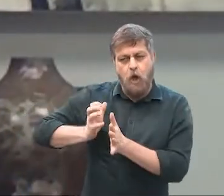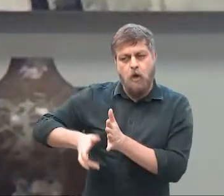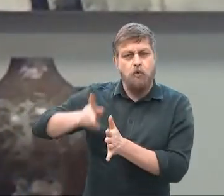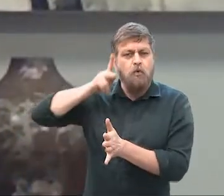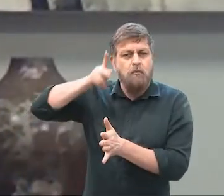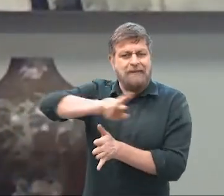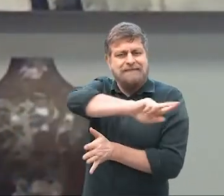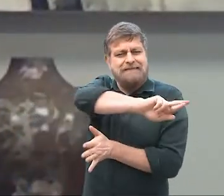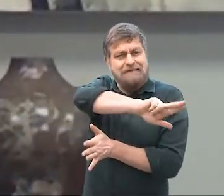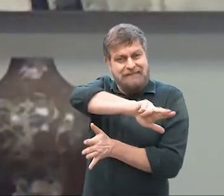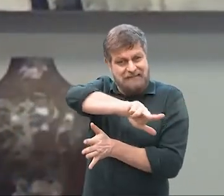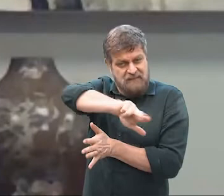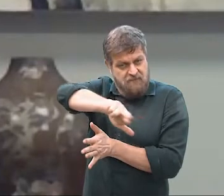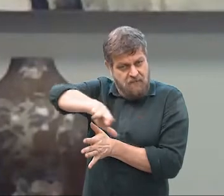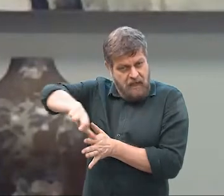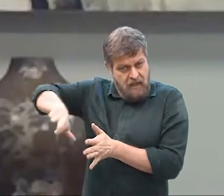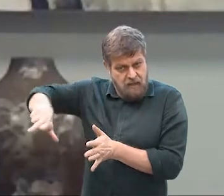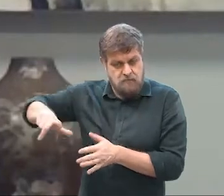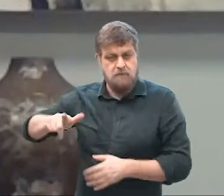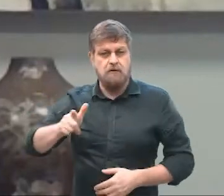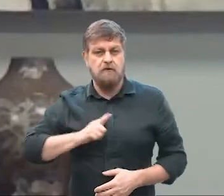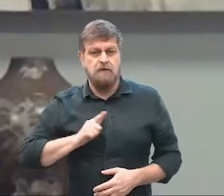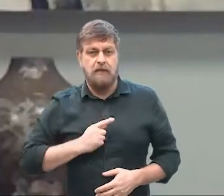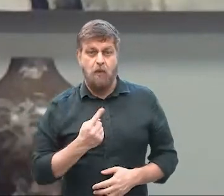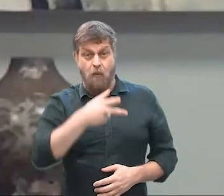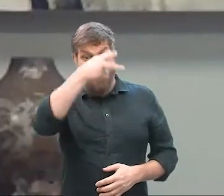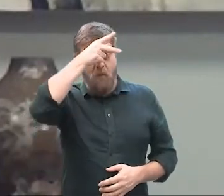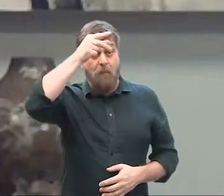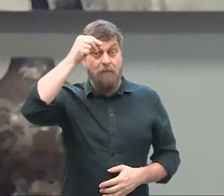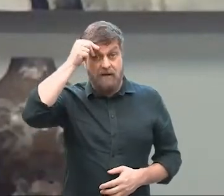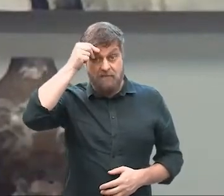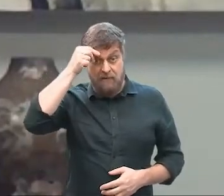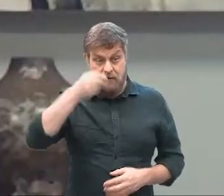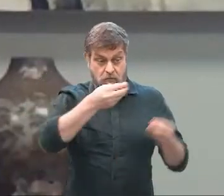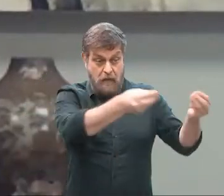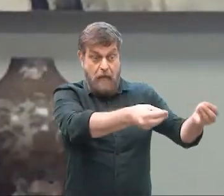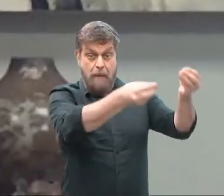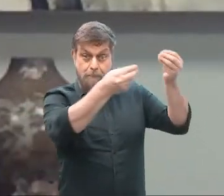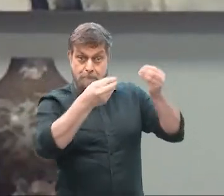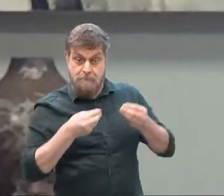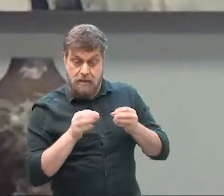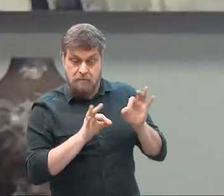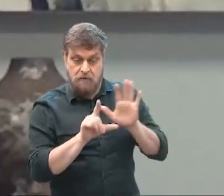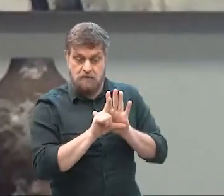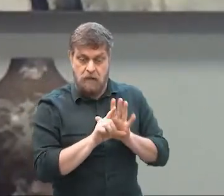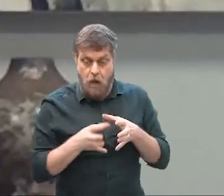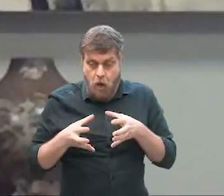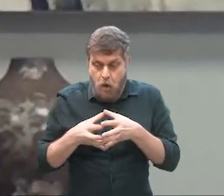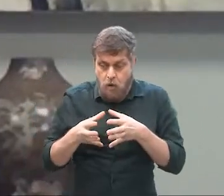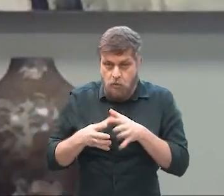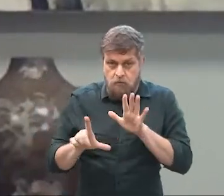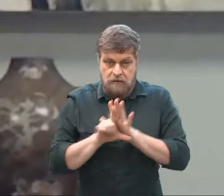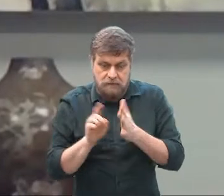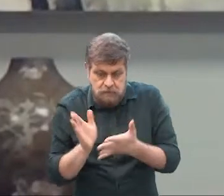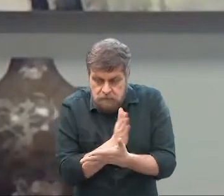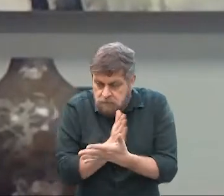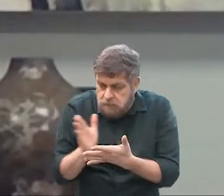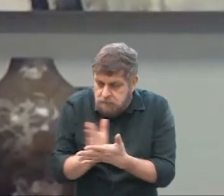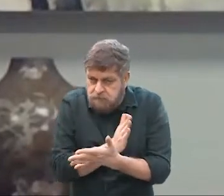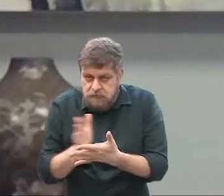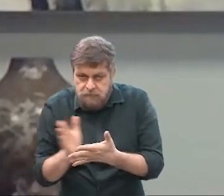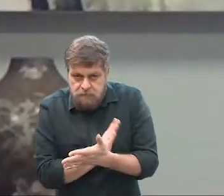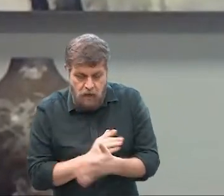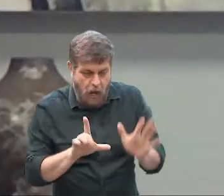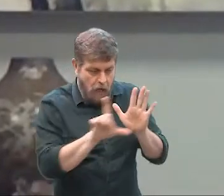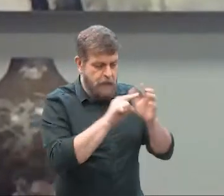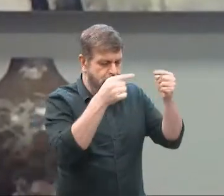várias agremiações partidárias, nós temos um prefeito que apresenta projetos de leis, e a comissão ele tem o papel de filtrar. O que é